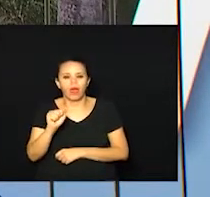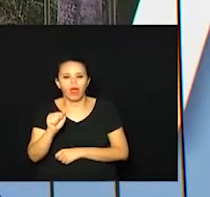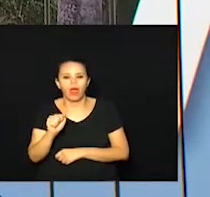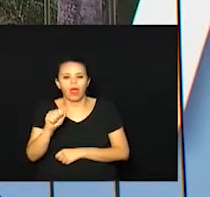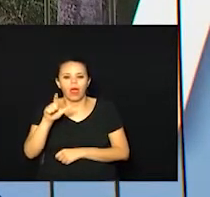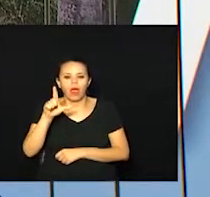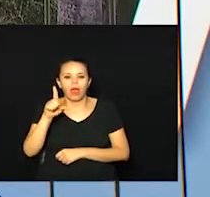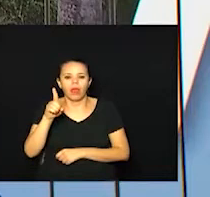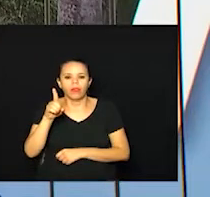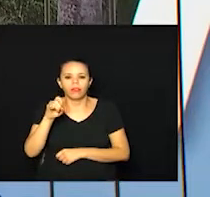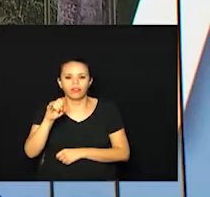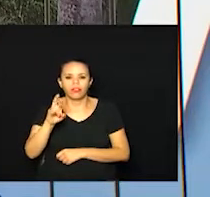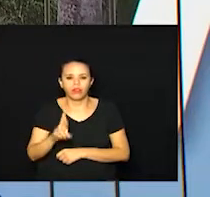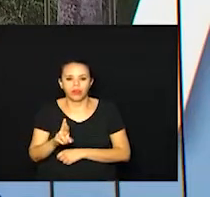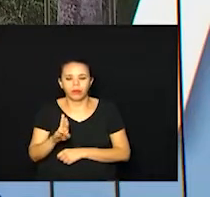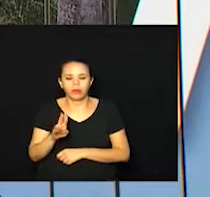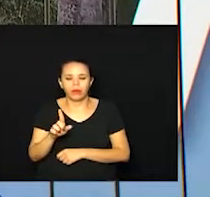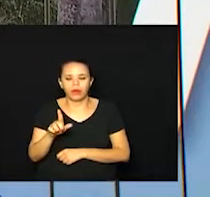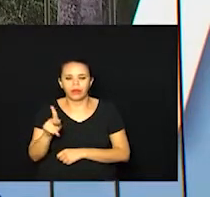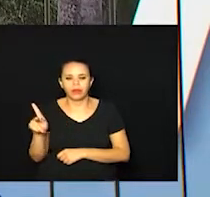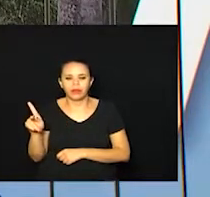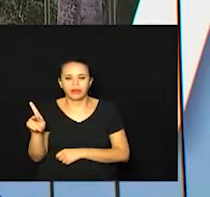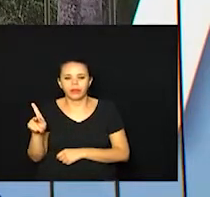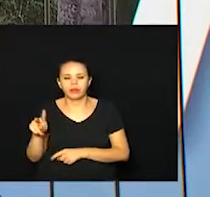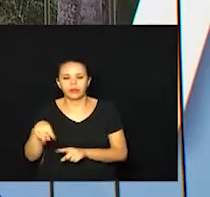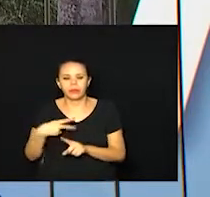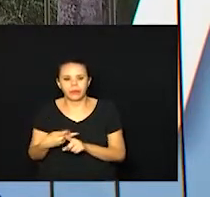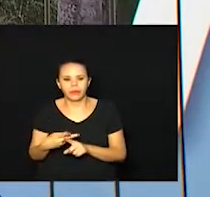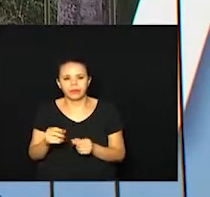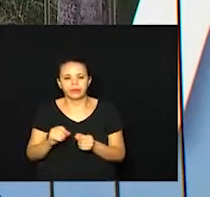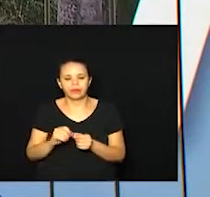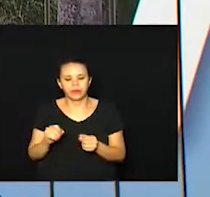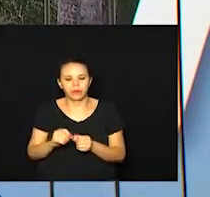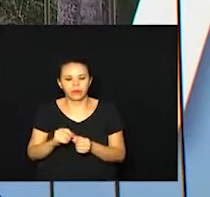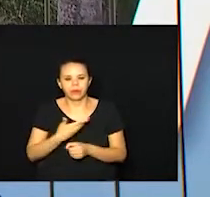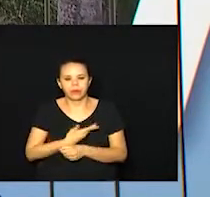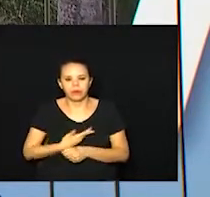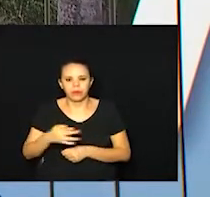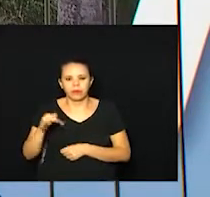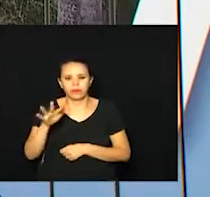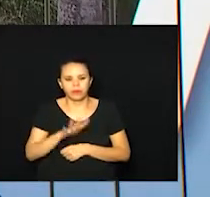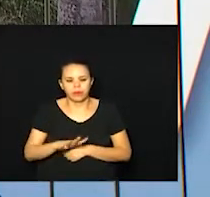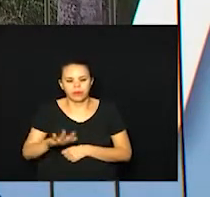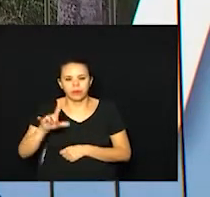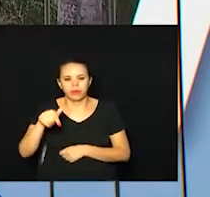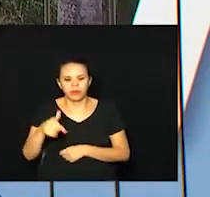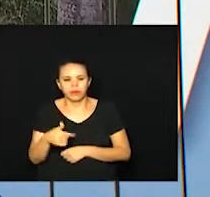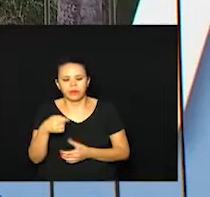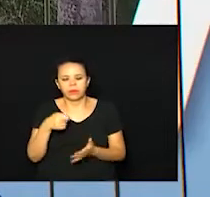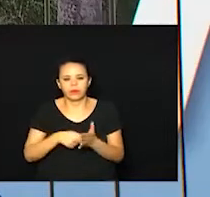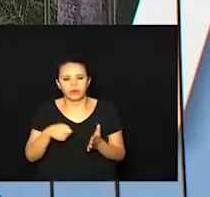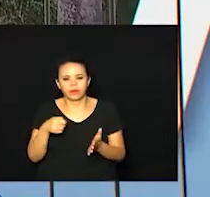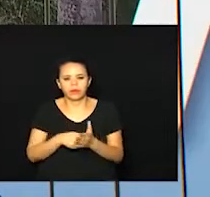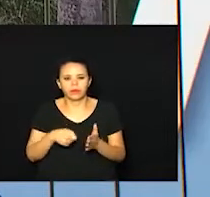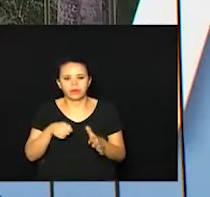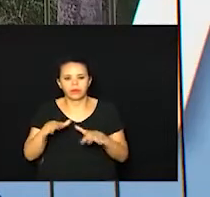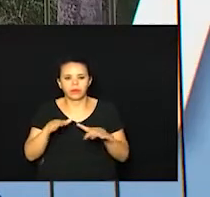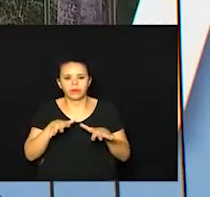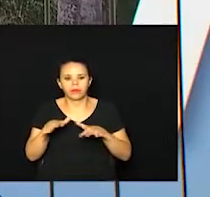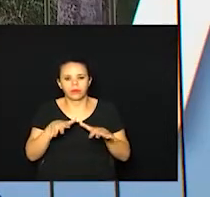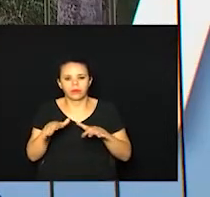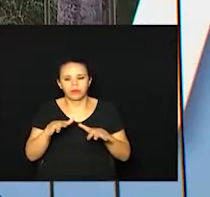isso tem se desdobrado, né, que fez com que do governo federal, depois de uma luta, uma mobilização